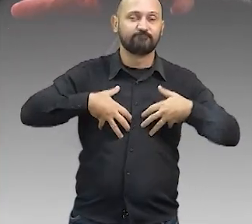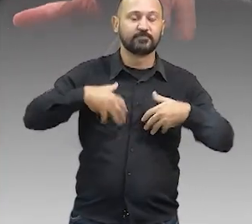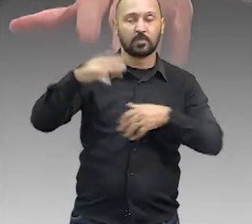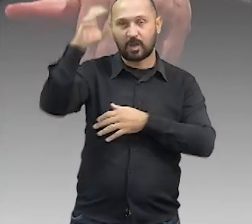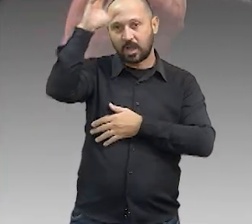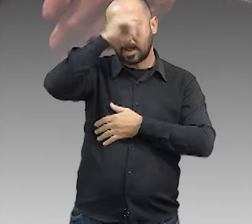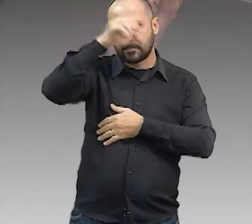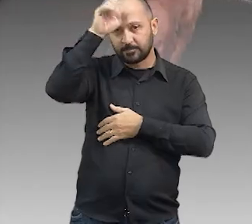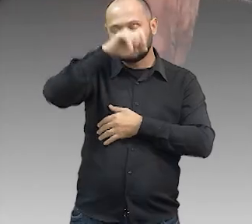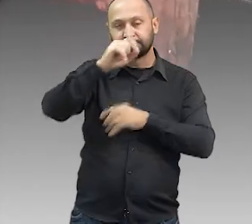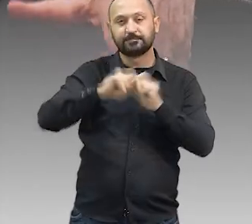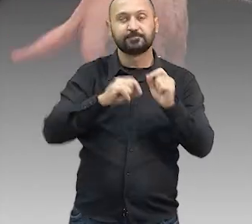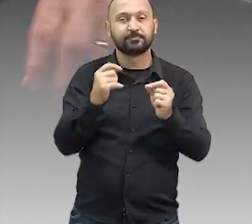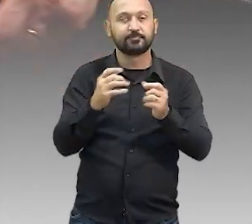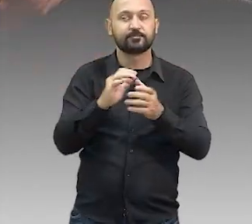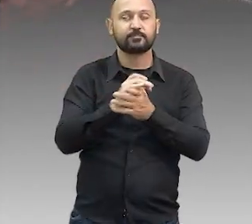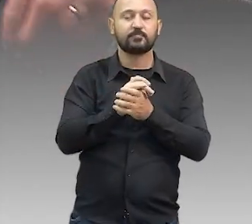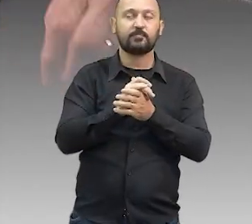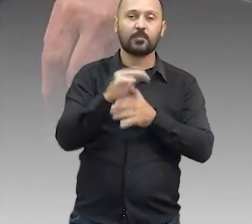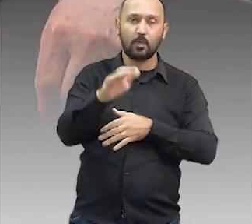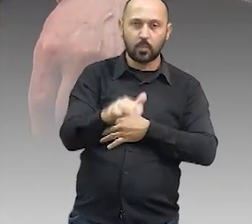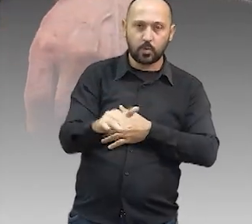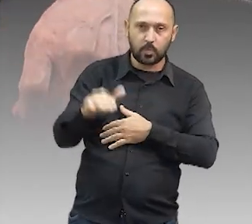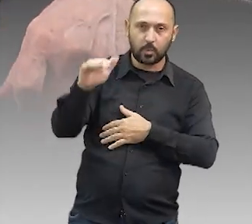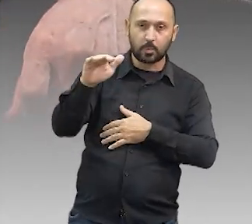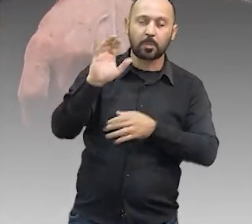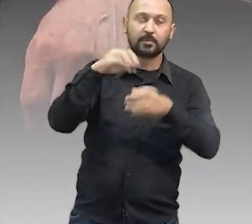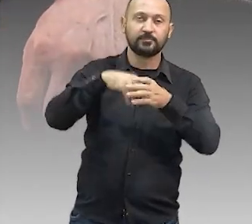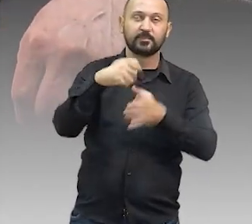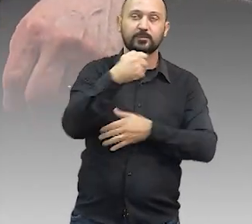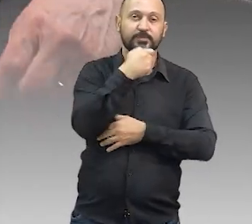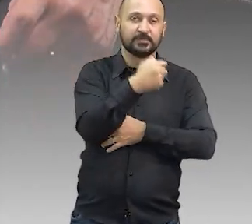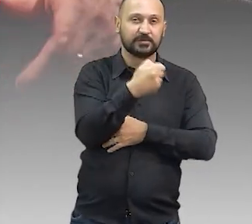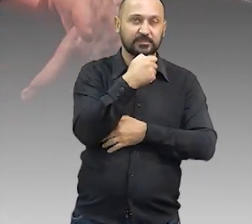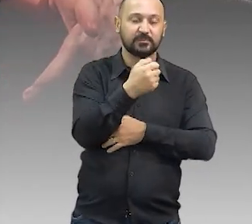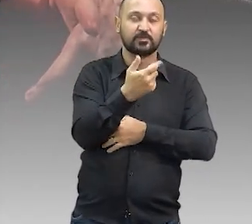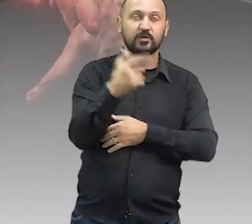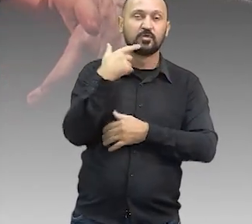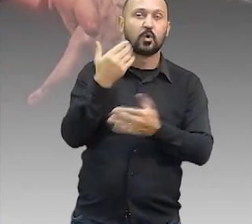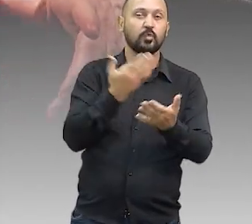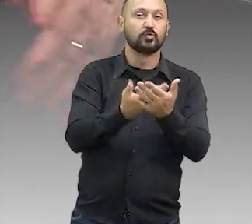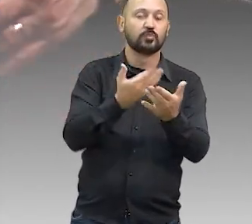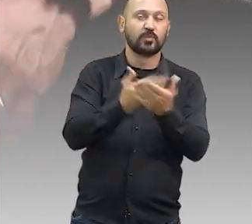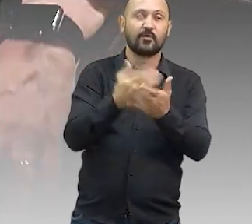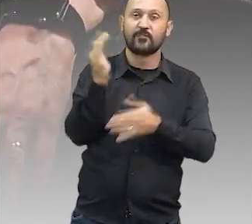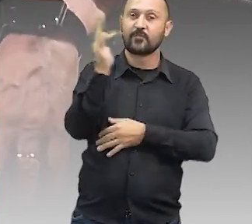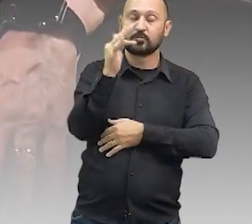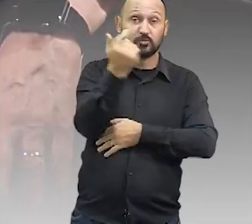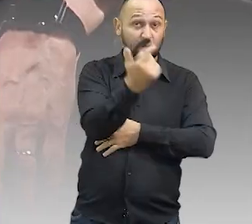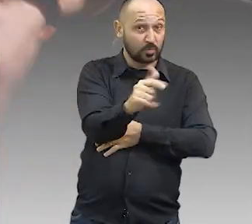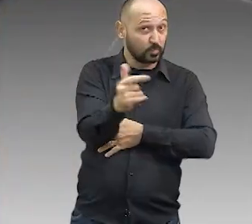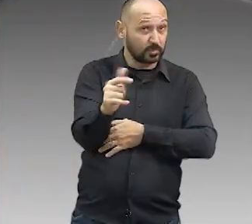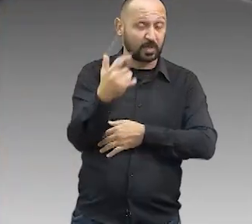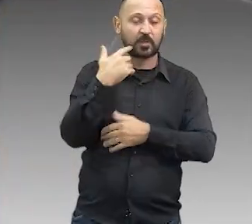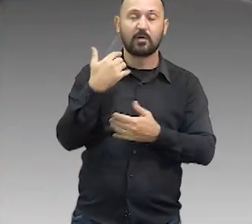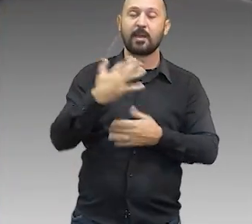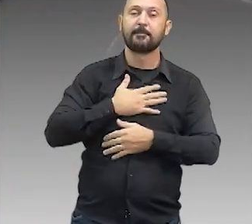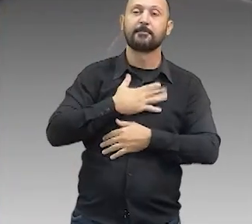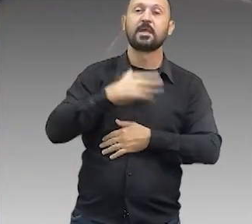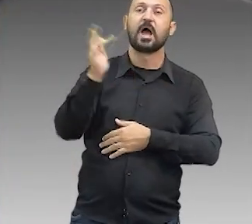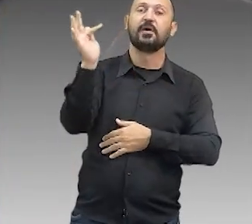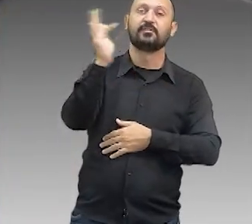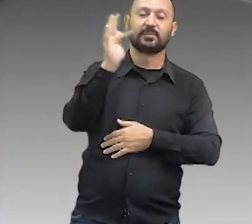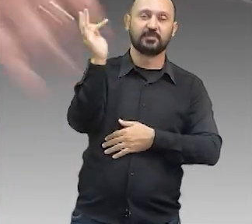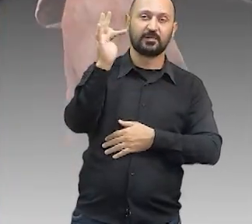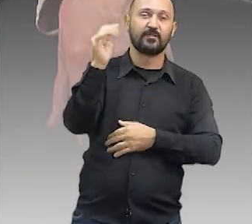Eu aprendi, eu cresci dentro de uma redação. Eu não tenho faculdade de jornalismo, minha faculdade